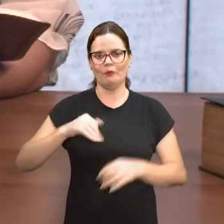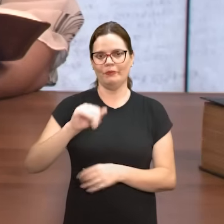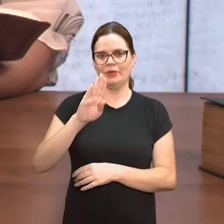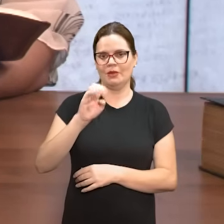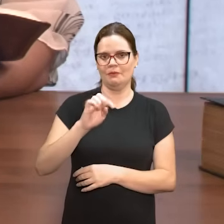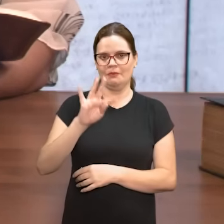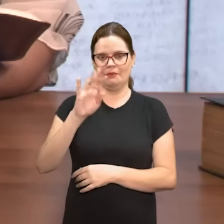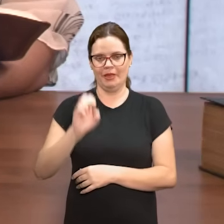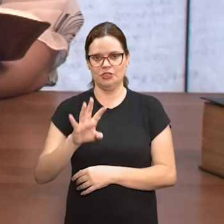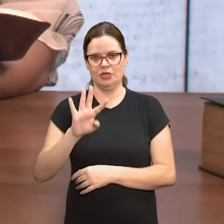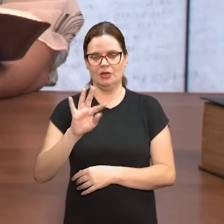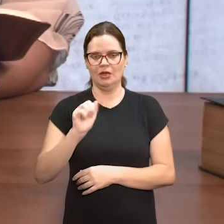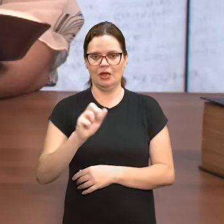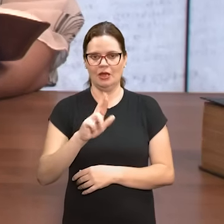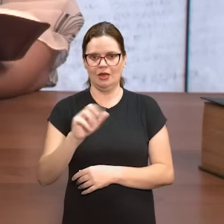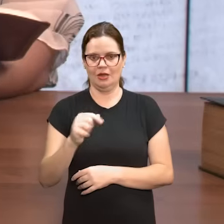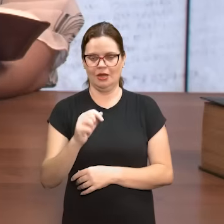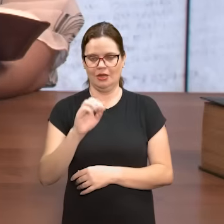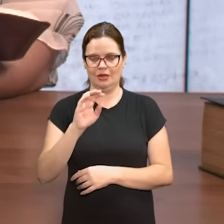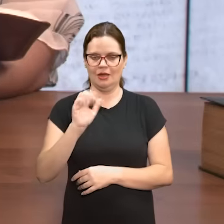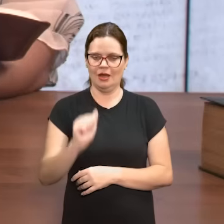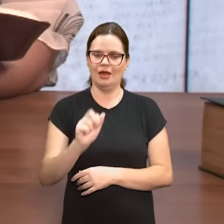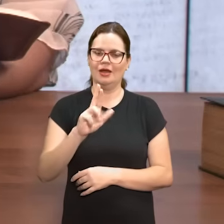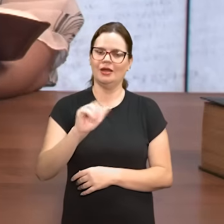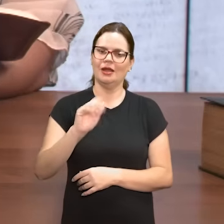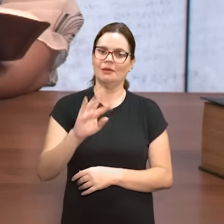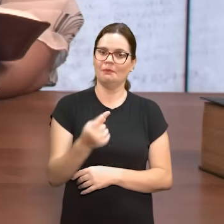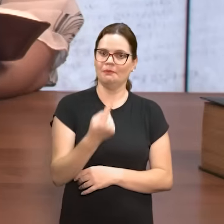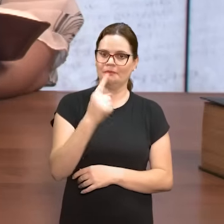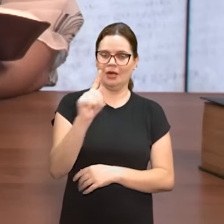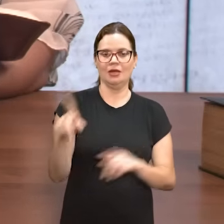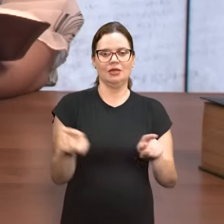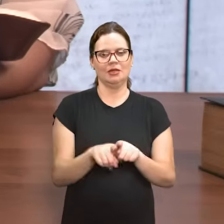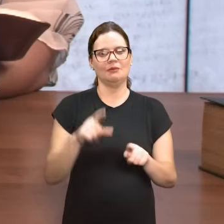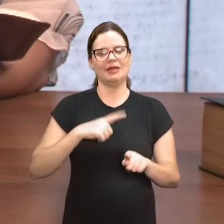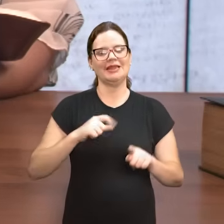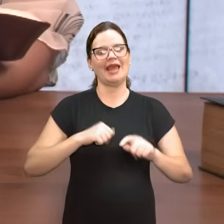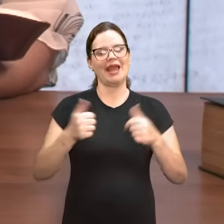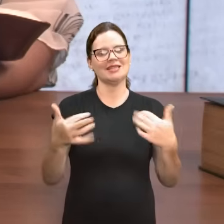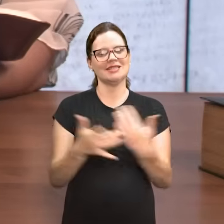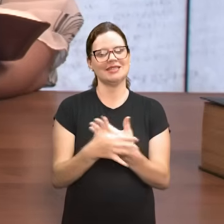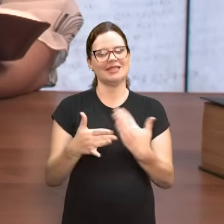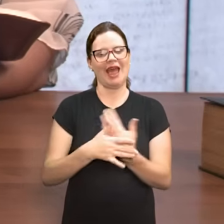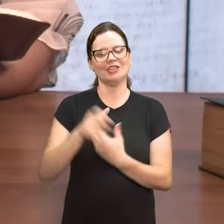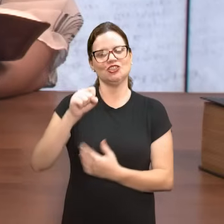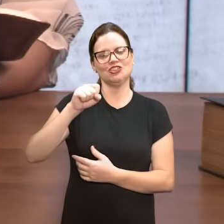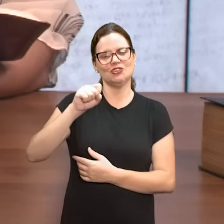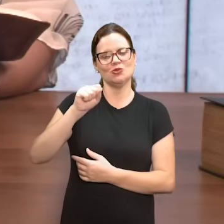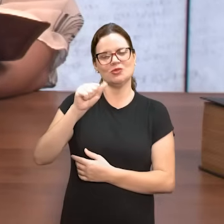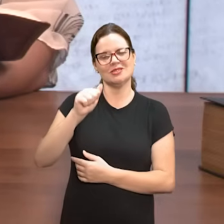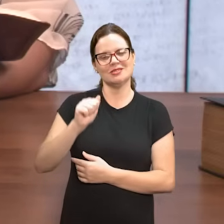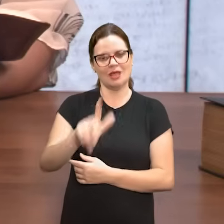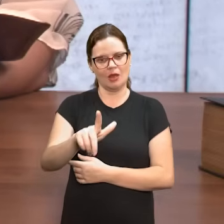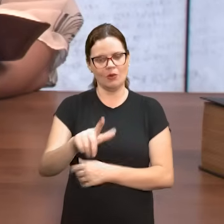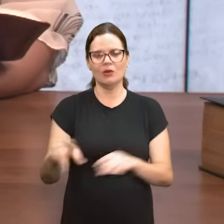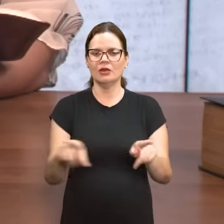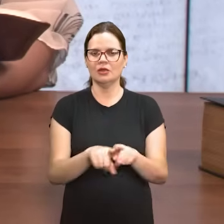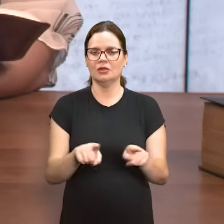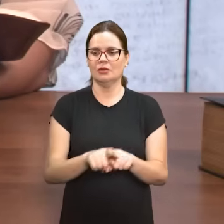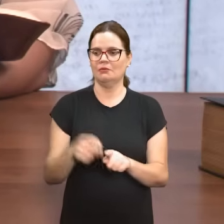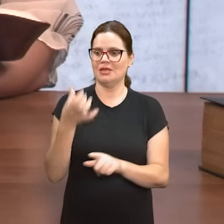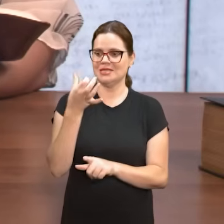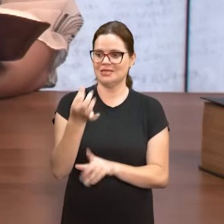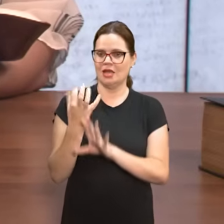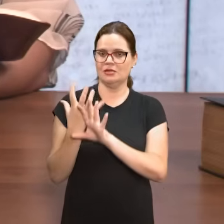e Secaca, e Nibizã, e a cidade do Sal, e Engedi, 6 cidades e as